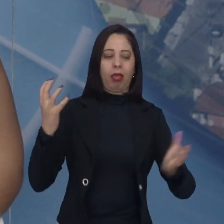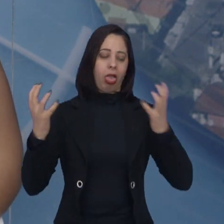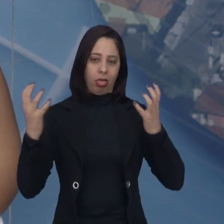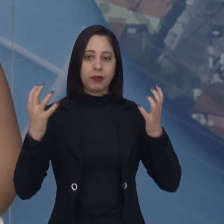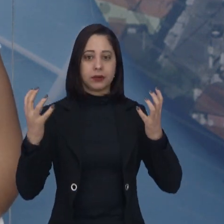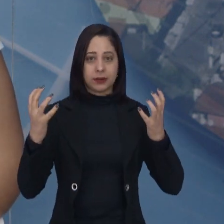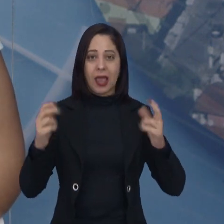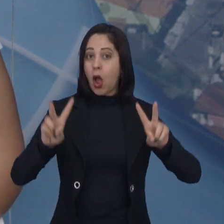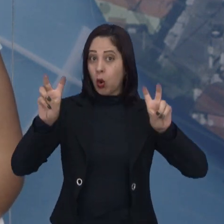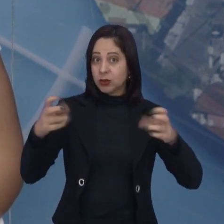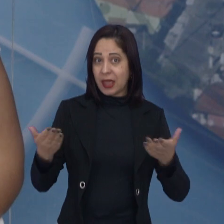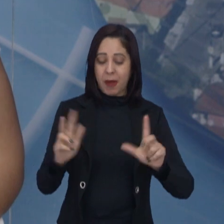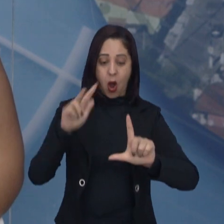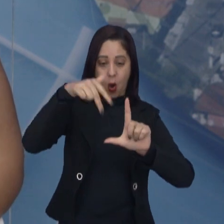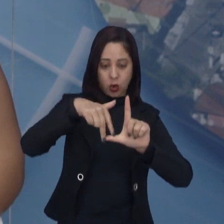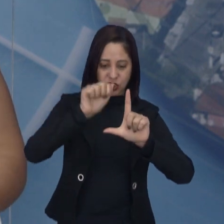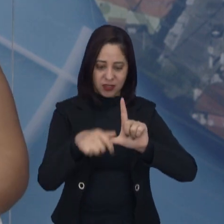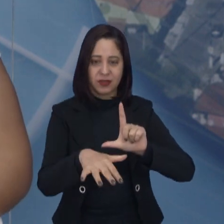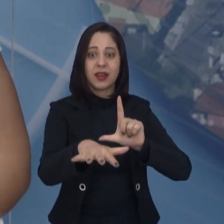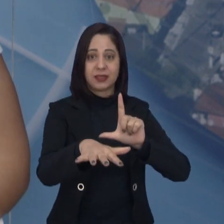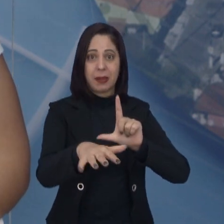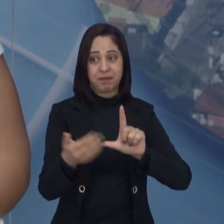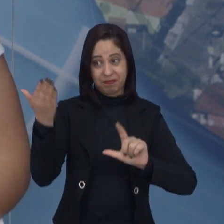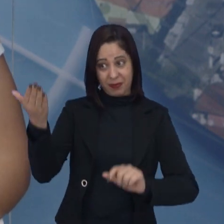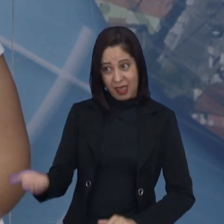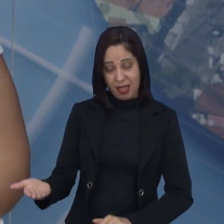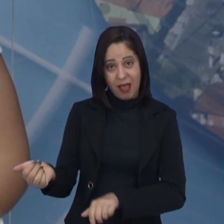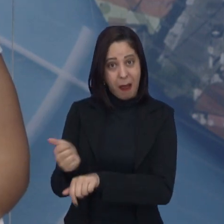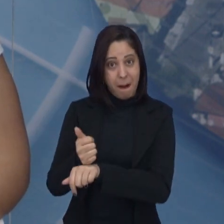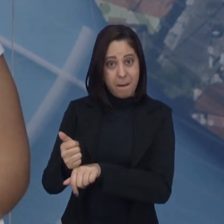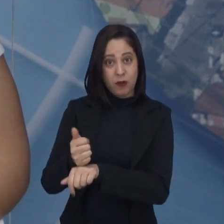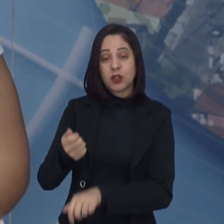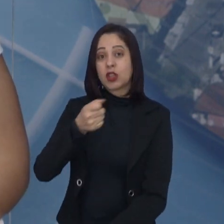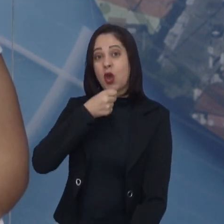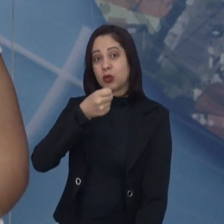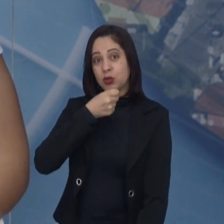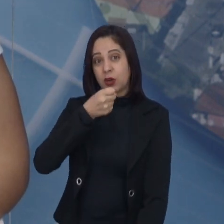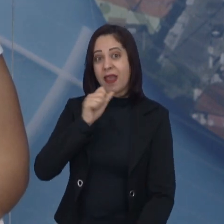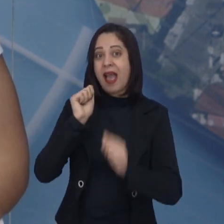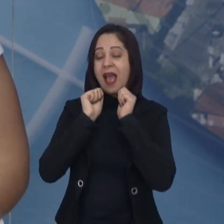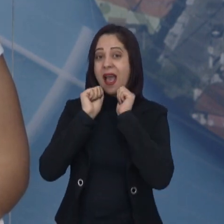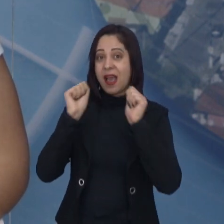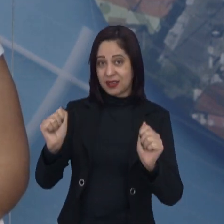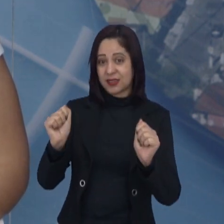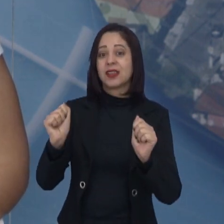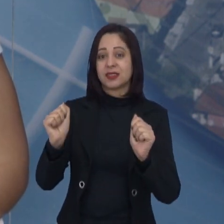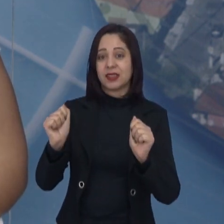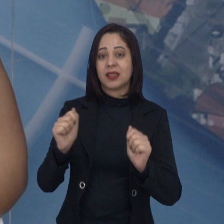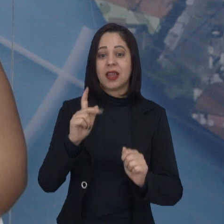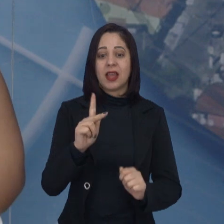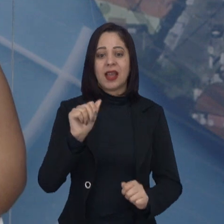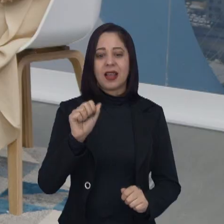hoje, influenciadores digitais. E aqui no estúdio eu recebo a jornalista e assessora de influenciadores, a